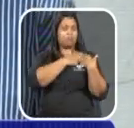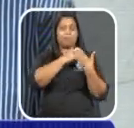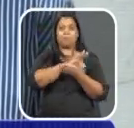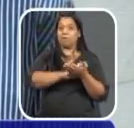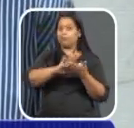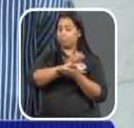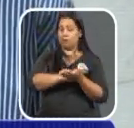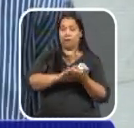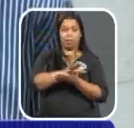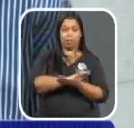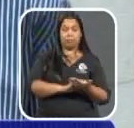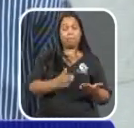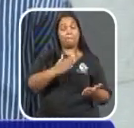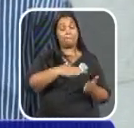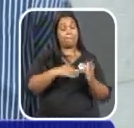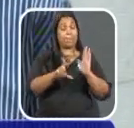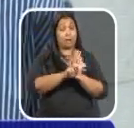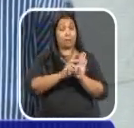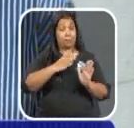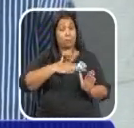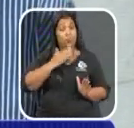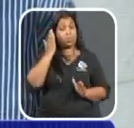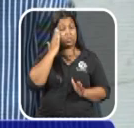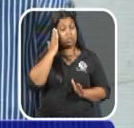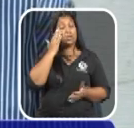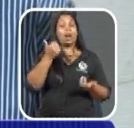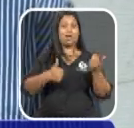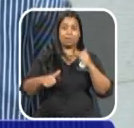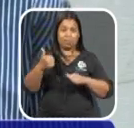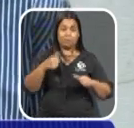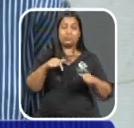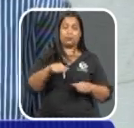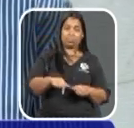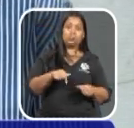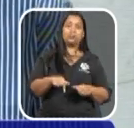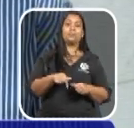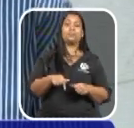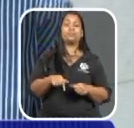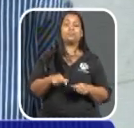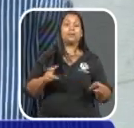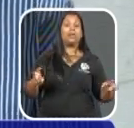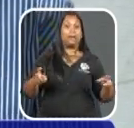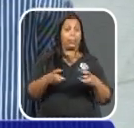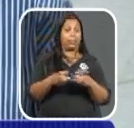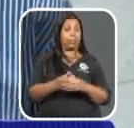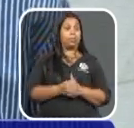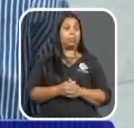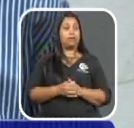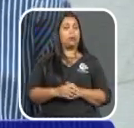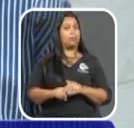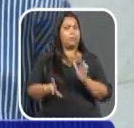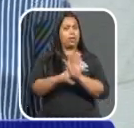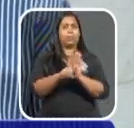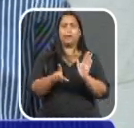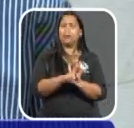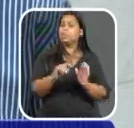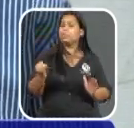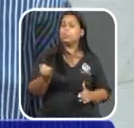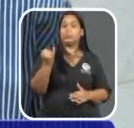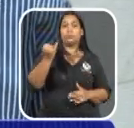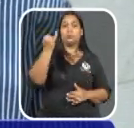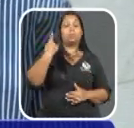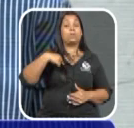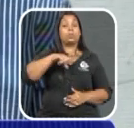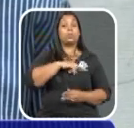É uma lei que, no meu entendimento, ela será analisada pelo plenário da casa. É uma lei de suma importância para que nós